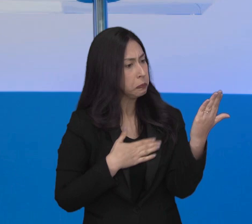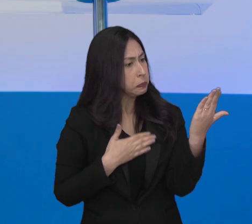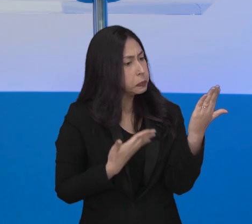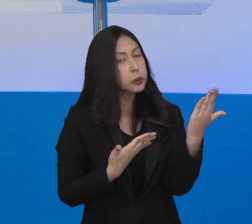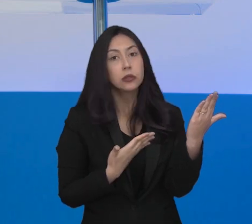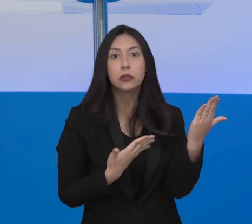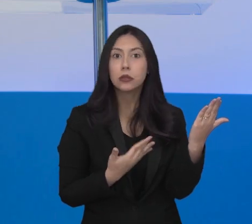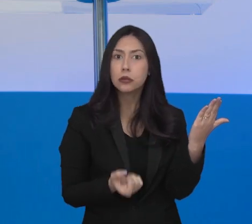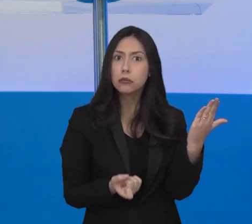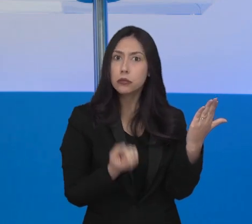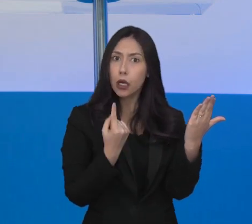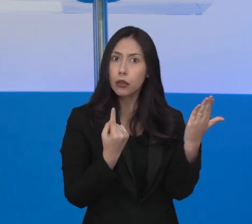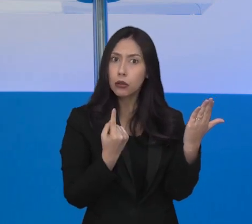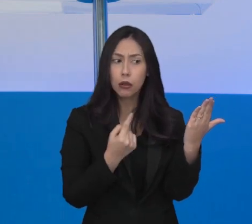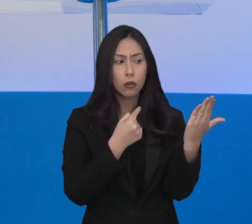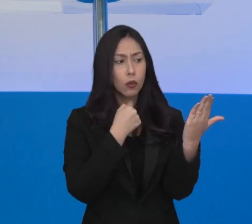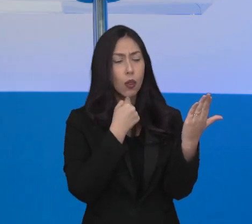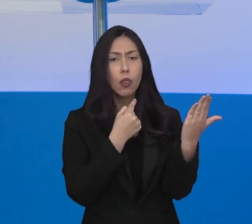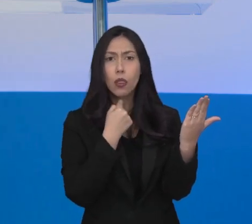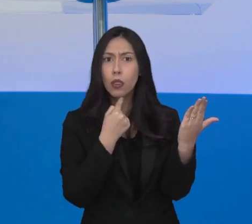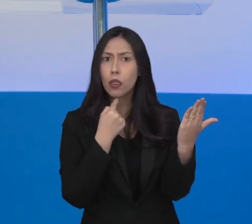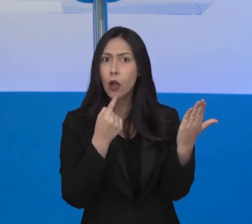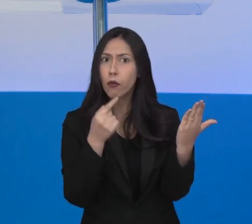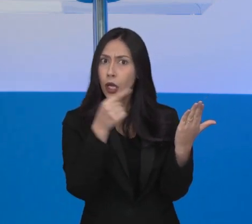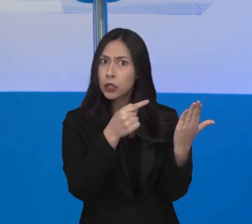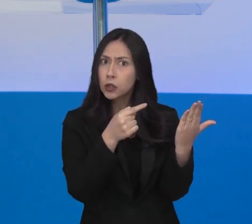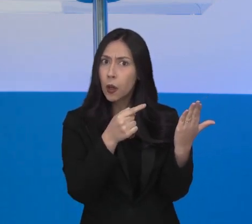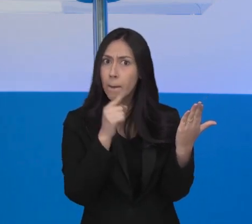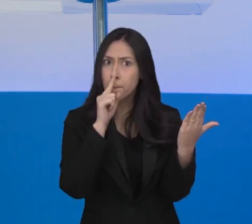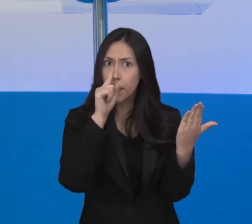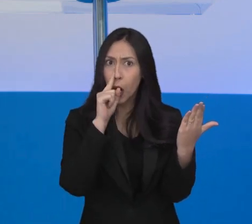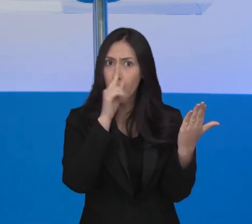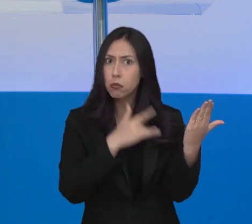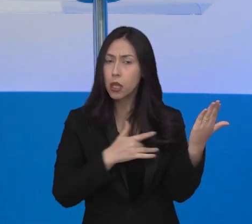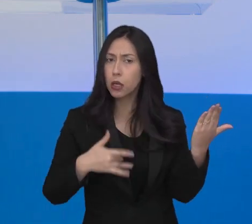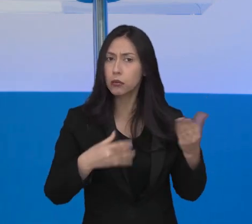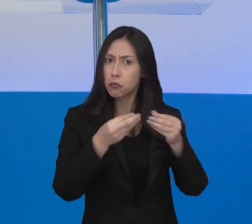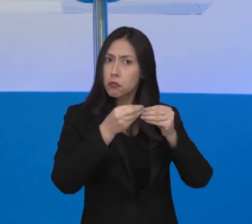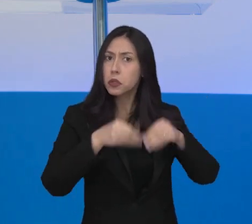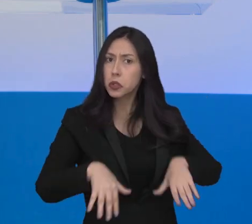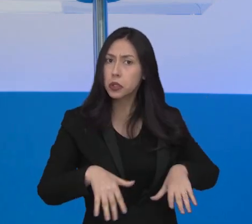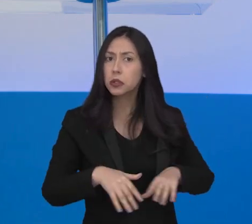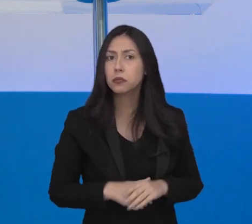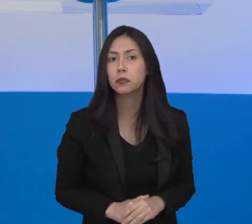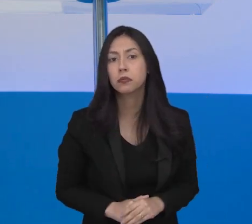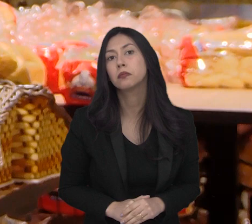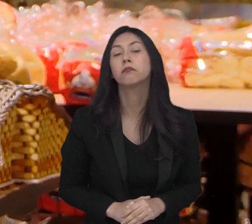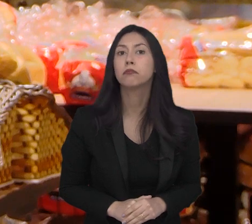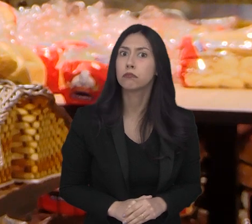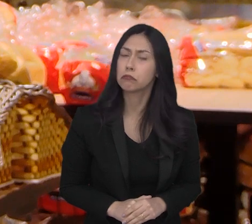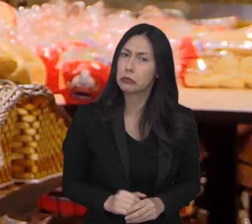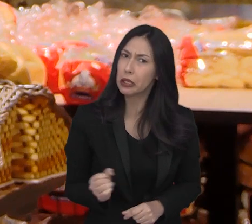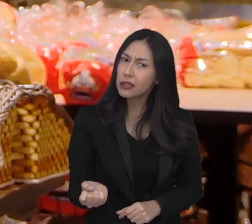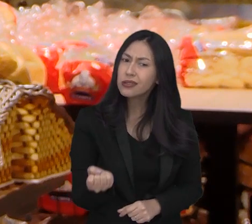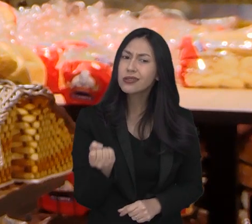surpresa pelos consumidores, que levantaram dúvidas sobre o quanto isso pode ser prejudicial à saúde. Quem diria que